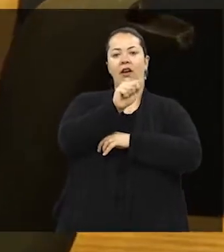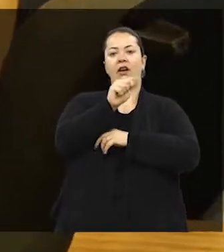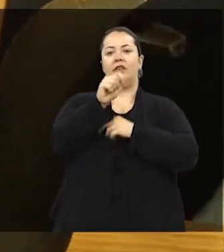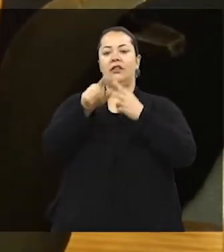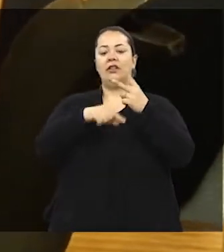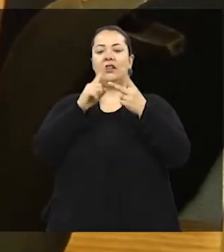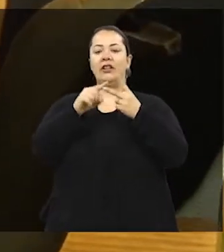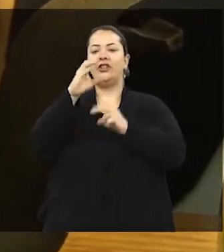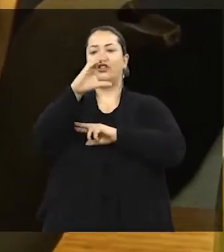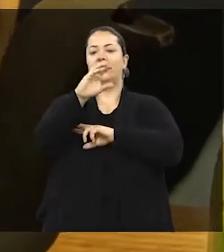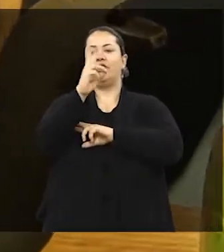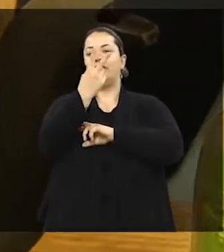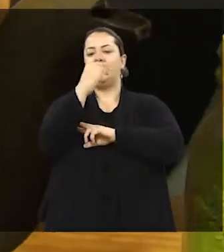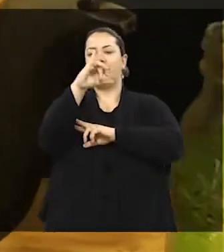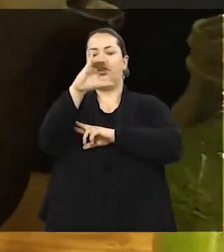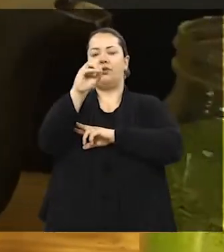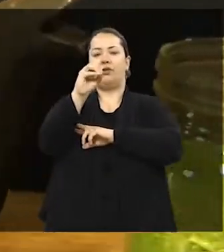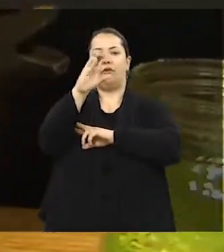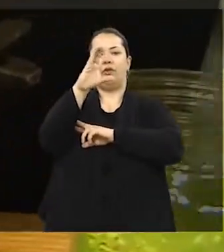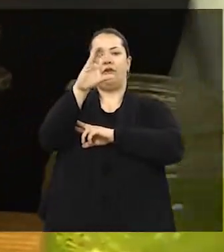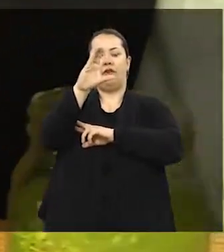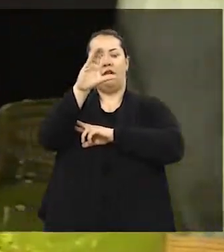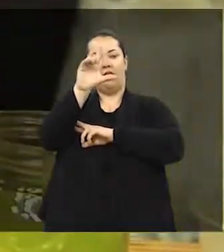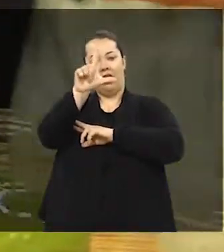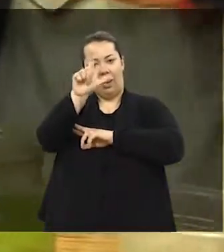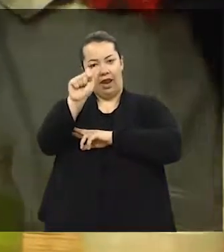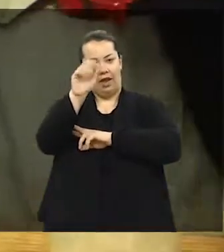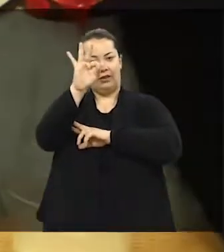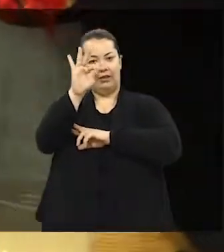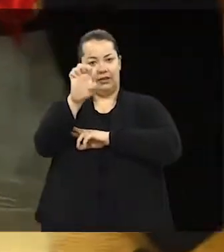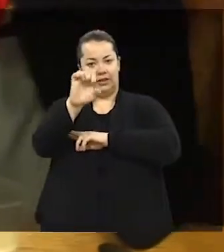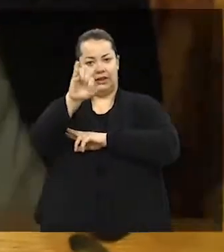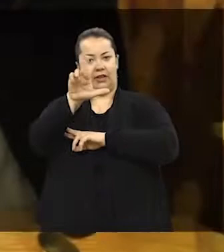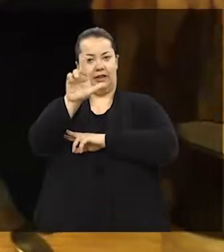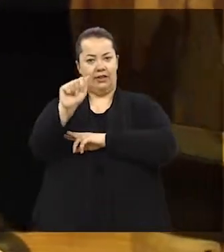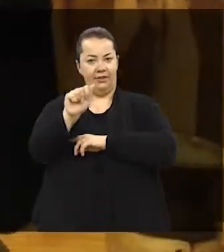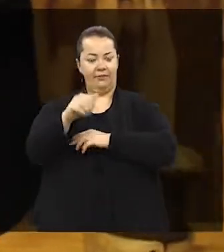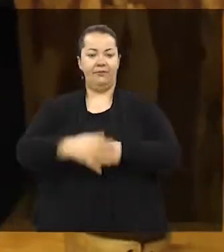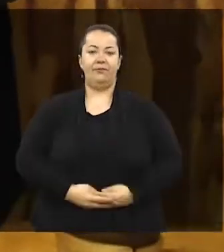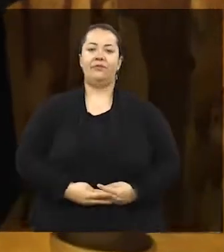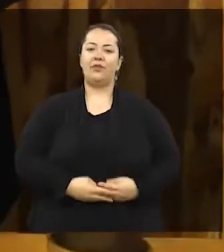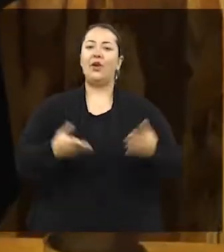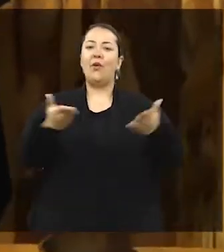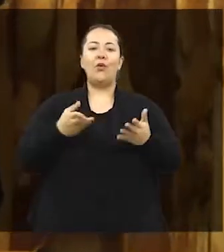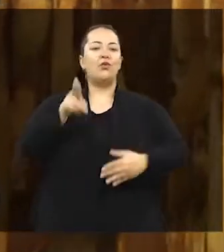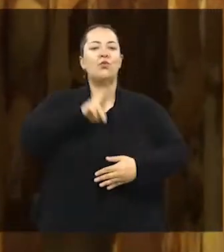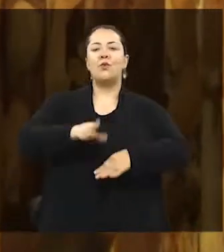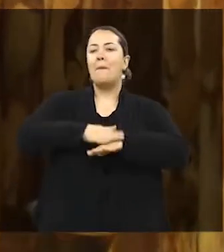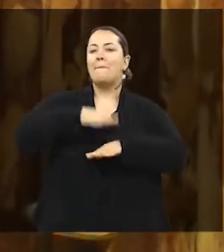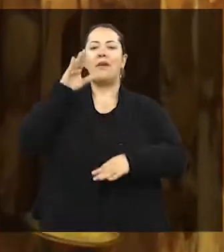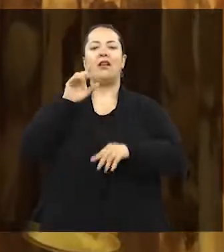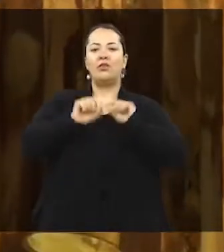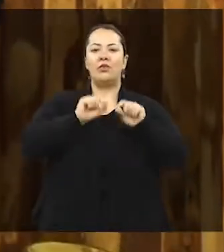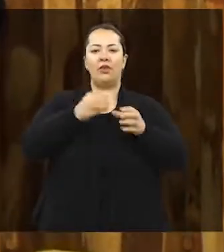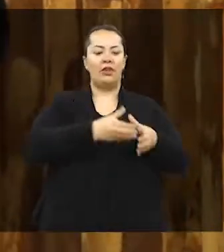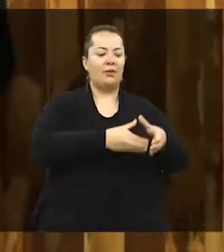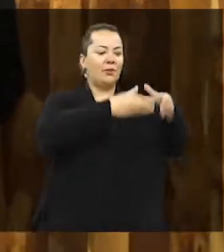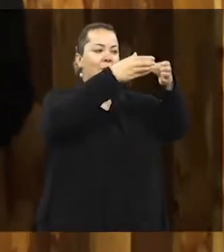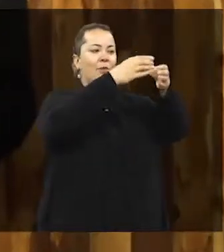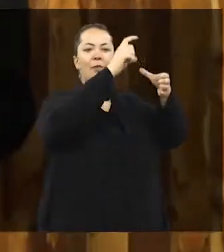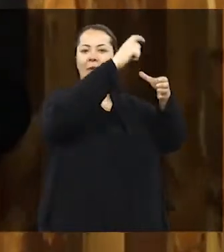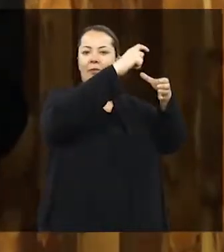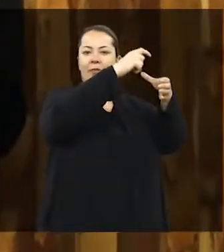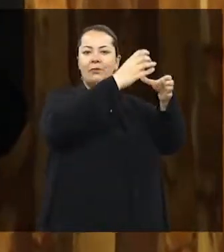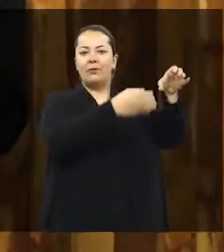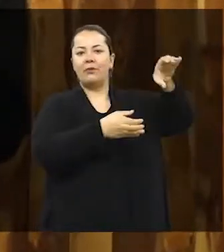e a chicolateira. Hoje em dia, com os avanços tecnológicos, é mais utilizado a térmica, pois